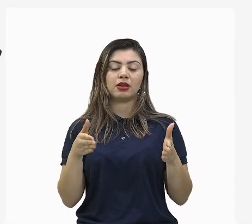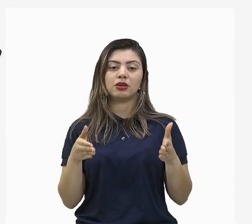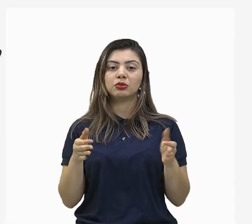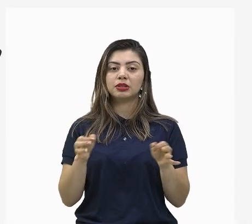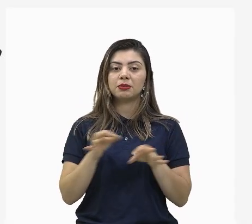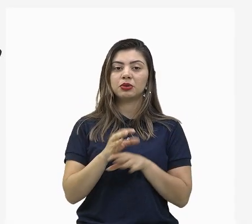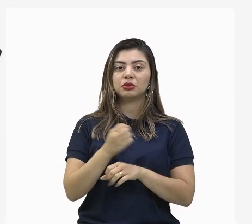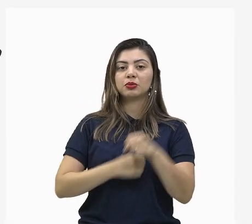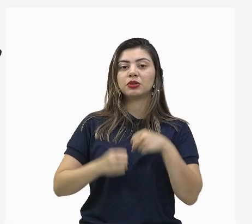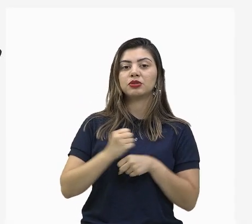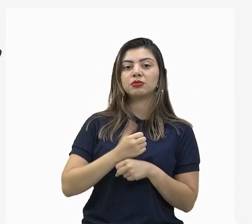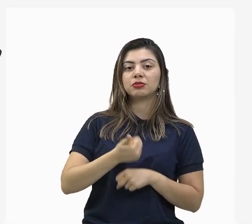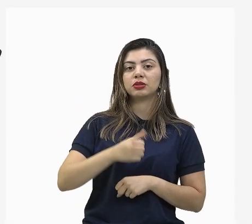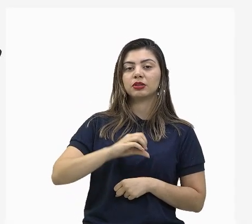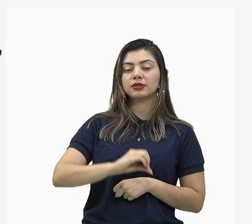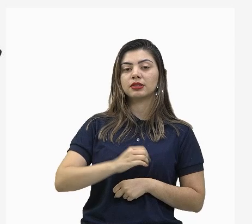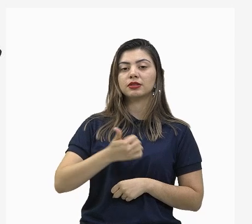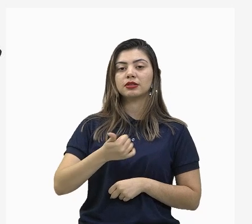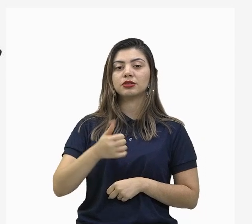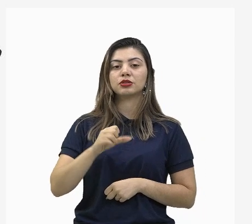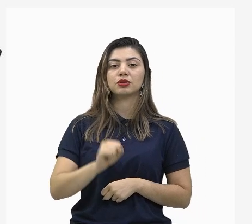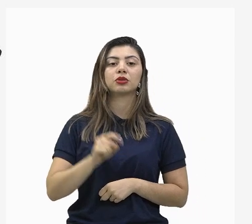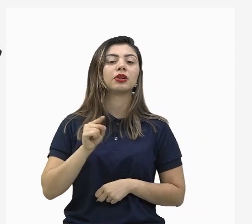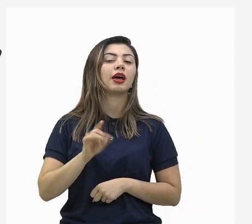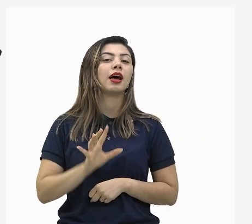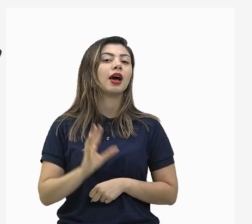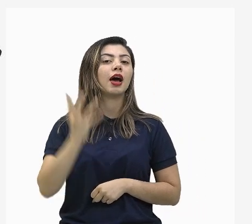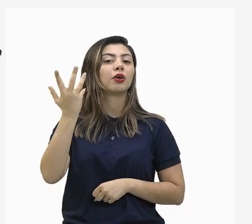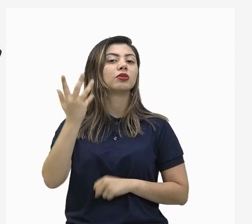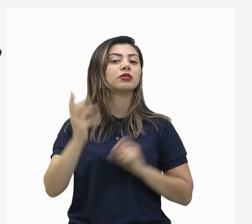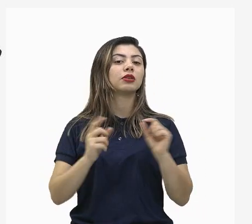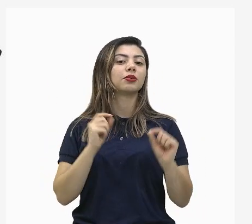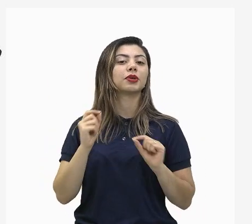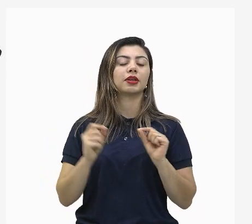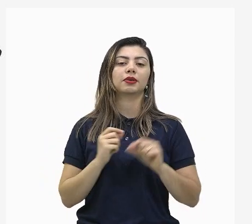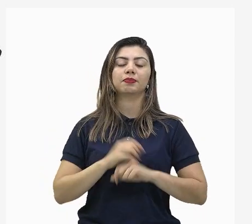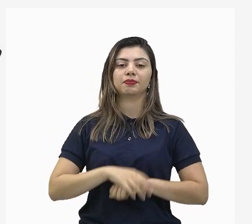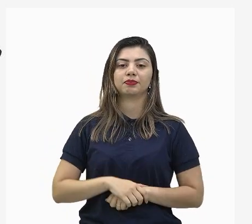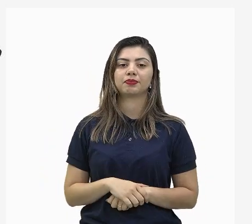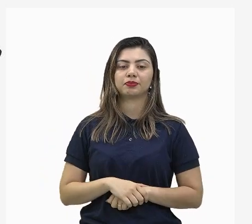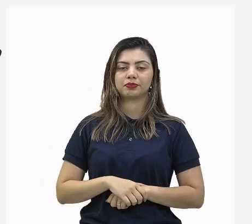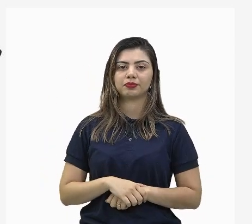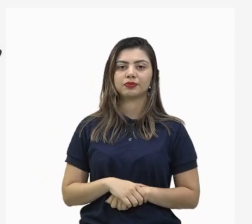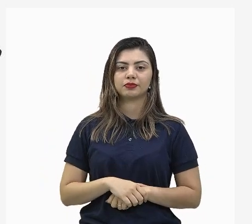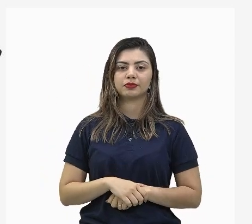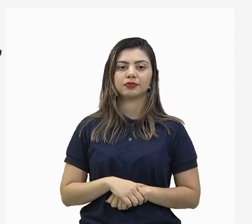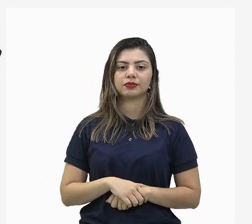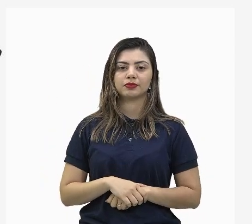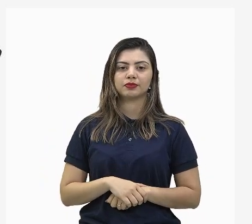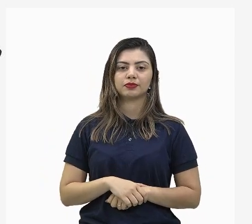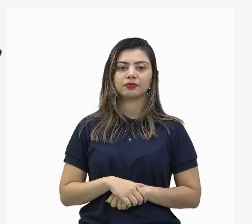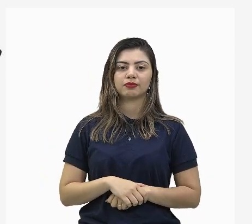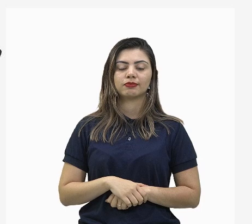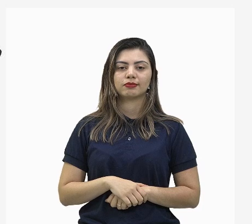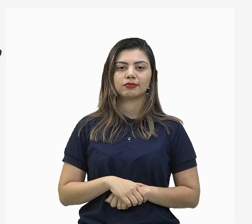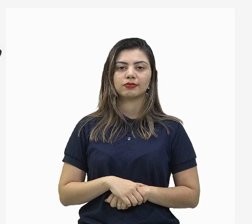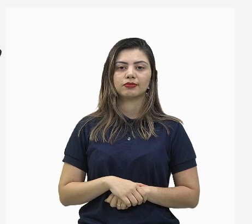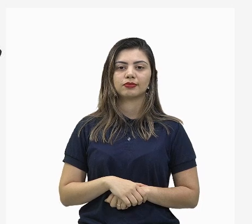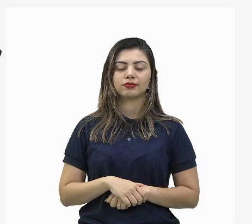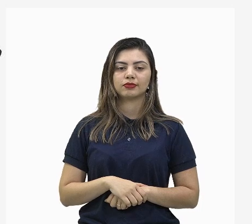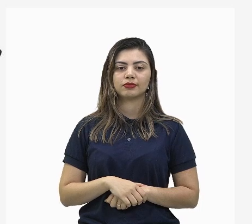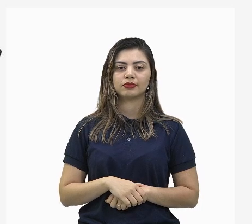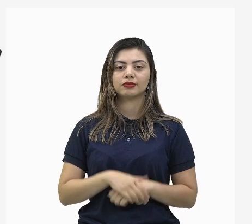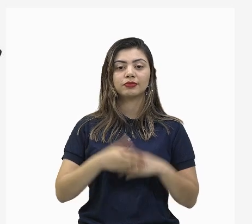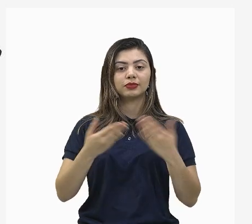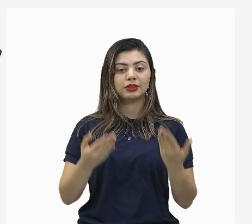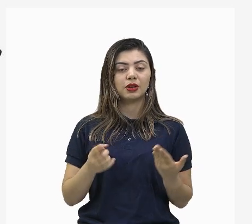1918. E é o qual é a grande virada, então, não é mesmo, dessa fase final, então, da guerra. É aí a entrada,